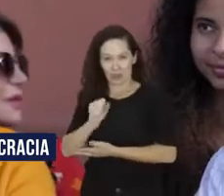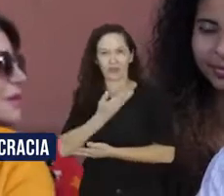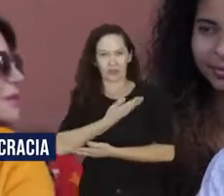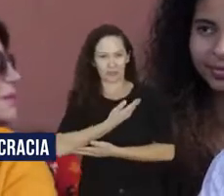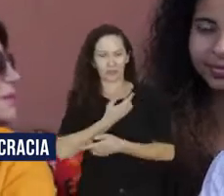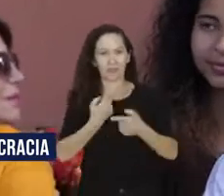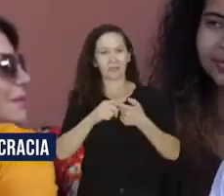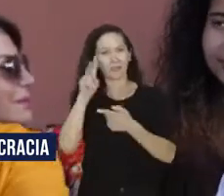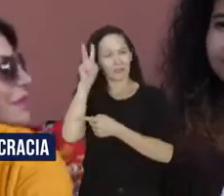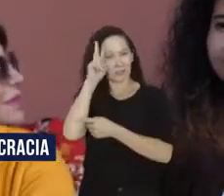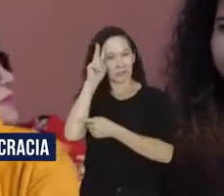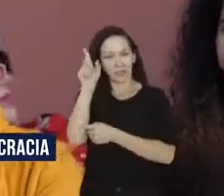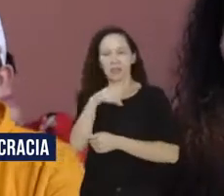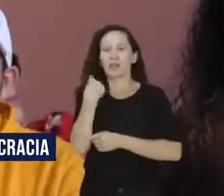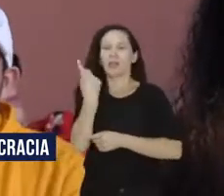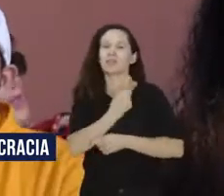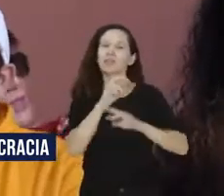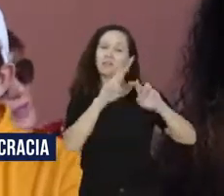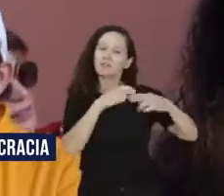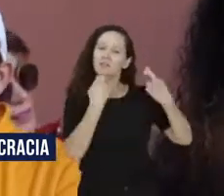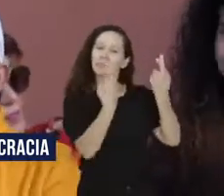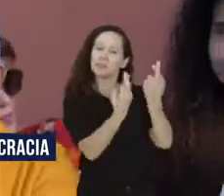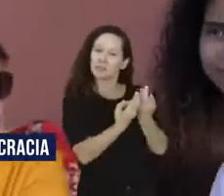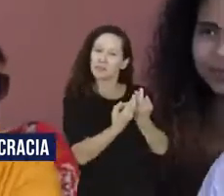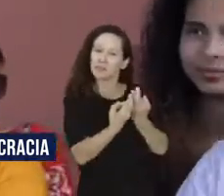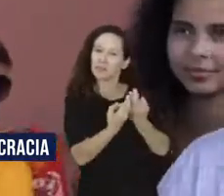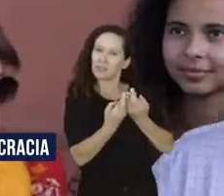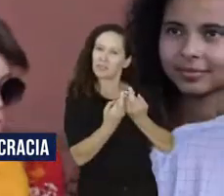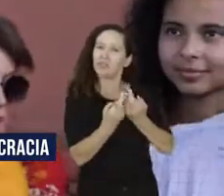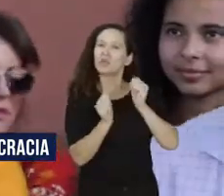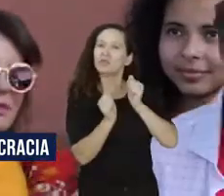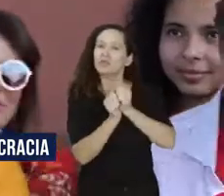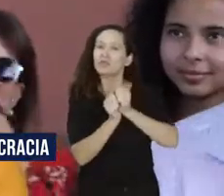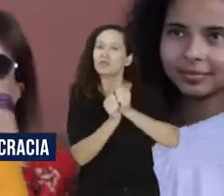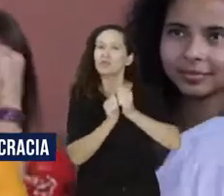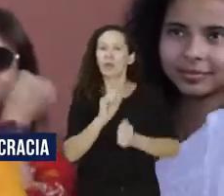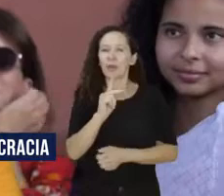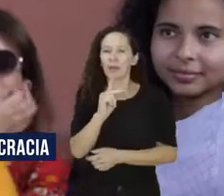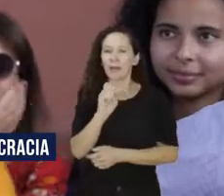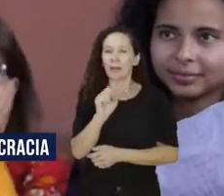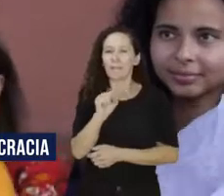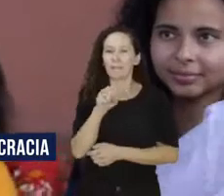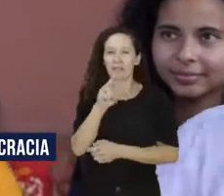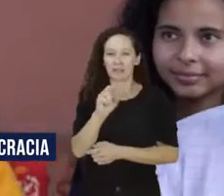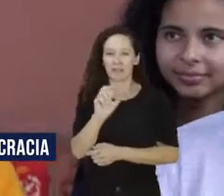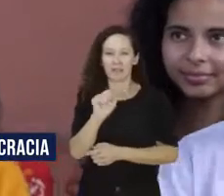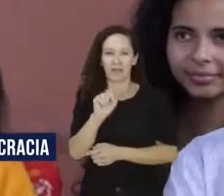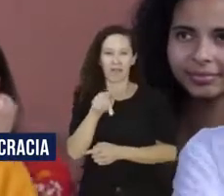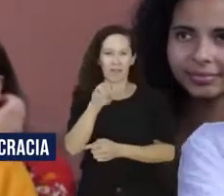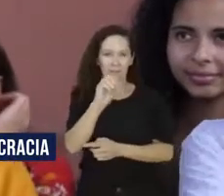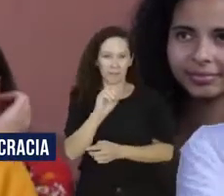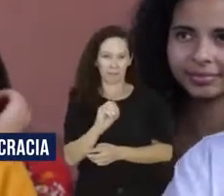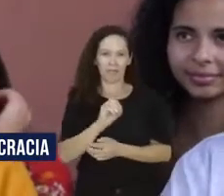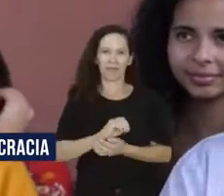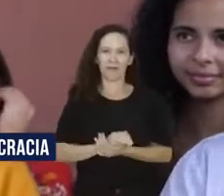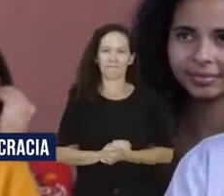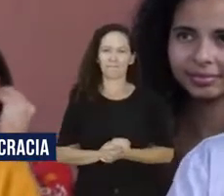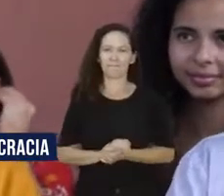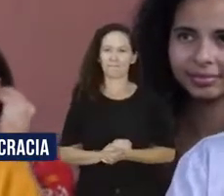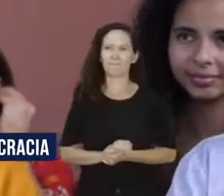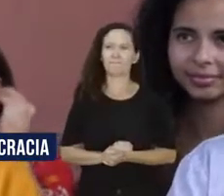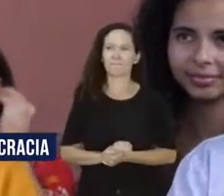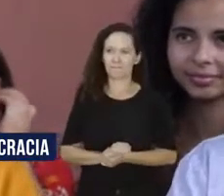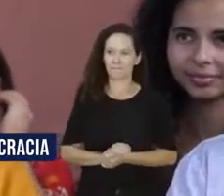gente estava numa reunião na Fundação Perseu Abramo e a gente ficou discutindo que a gente queria falar sobre